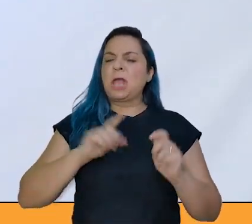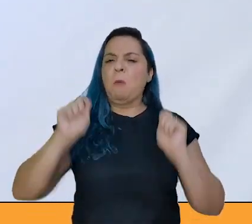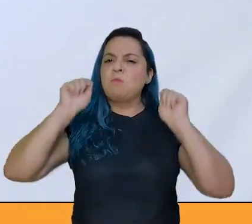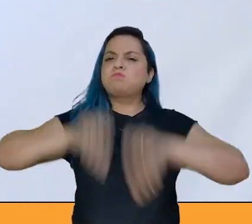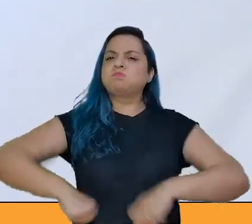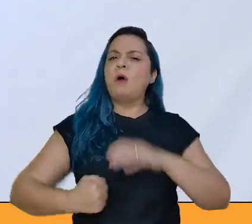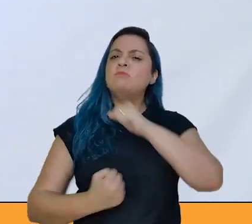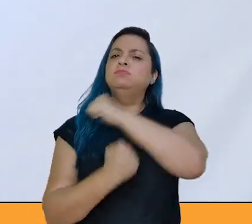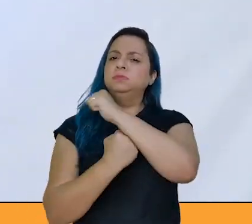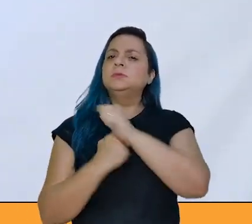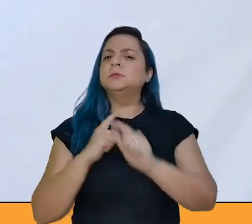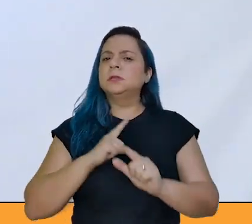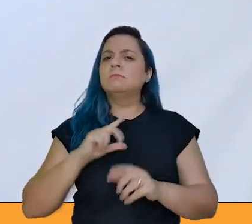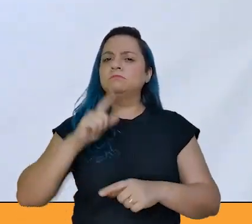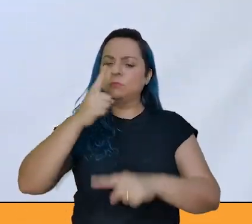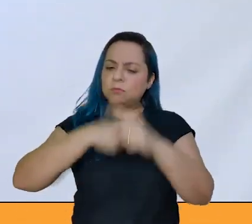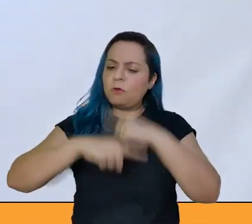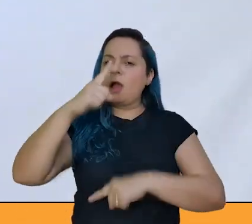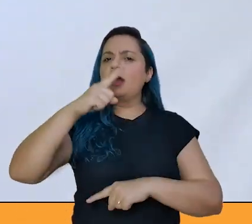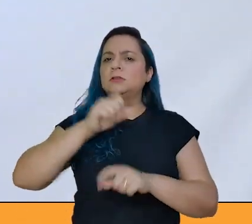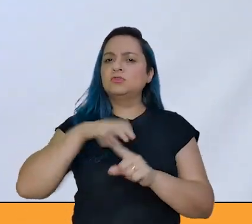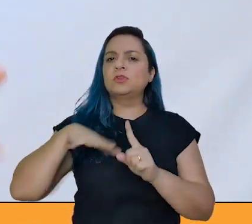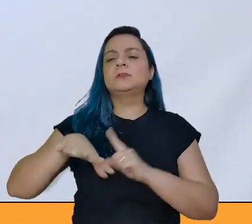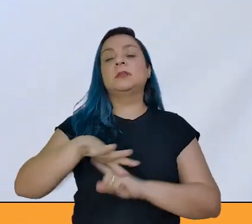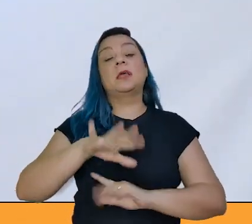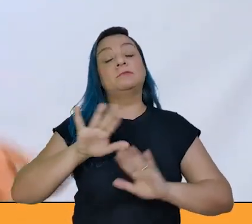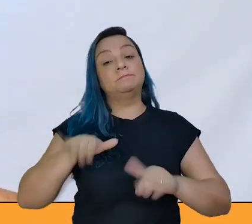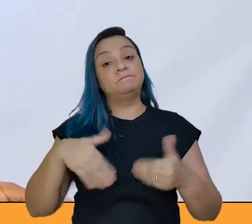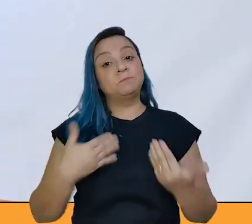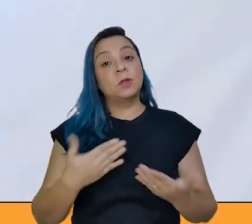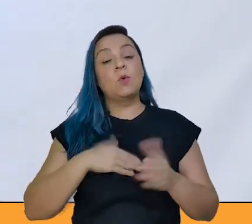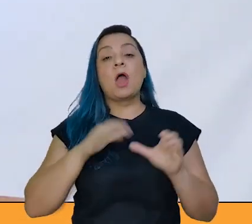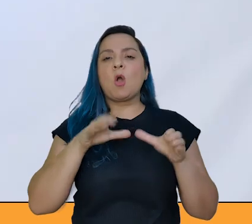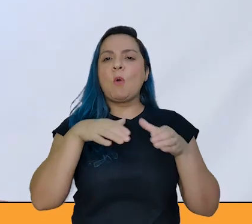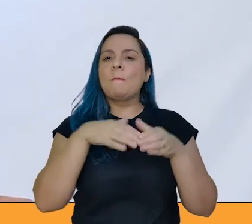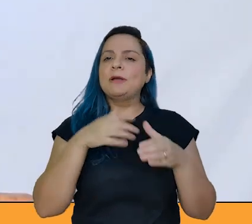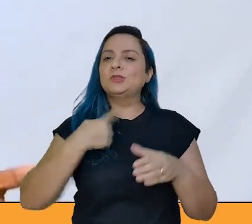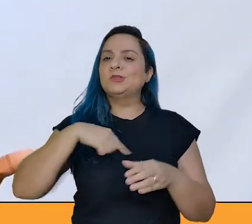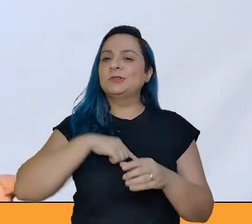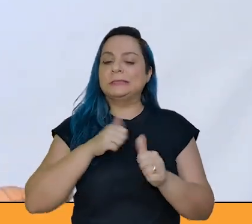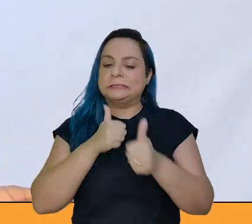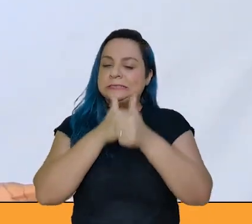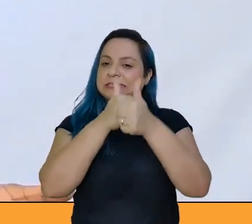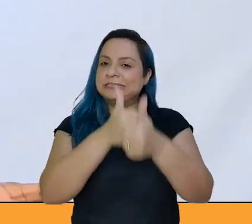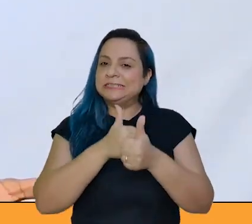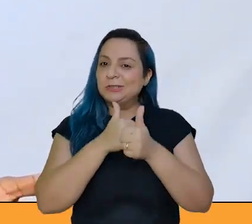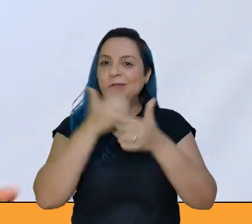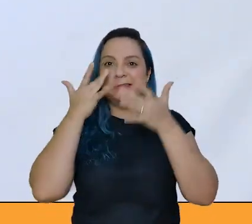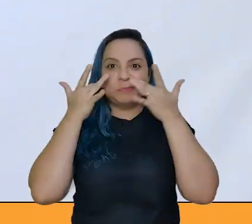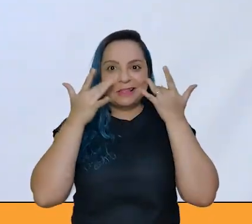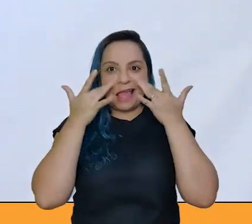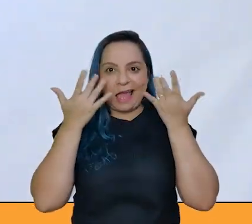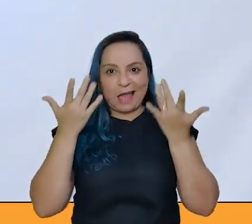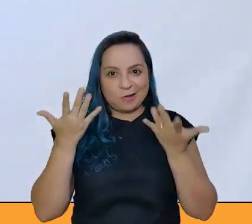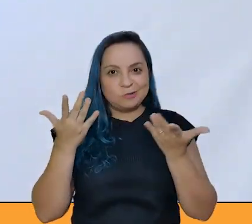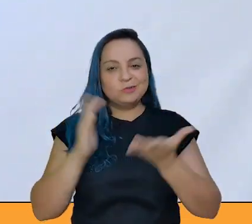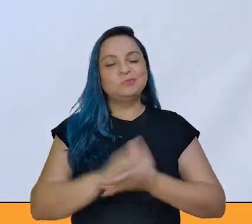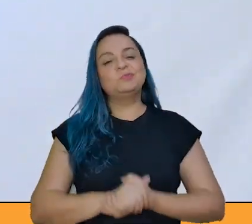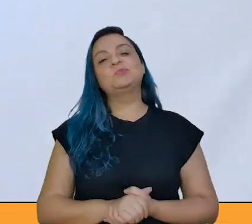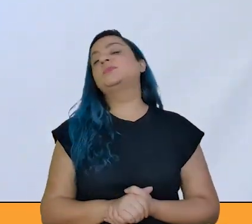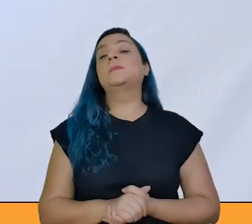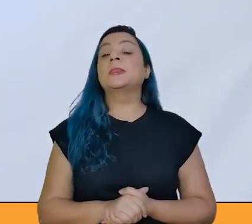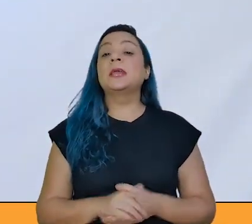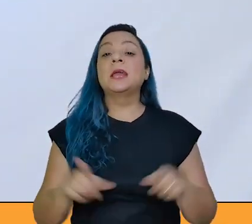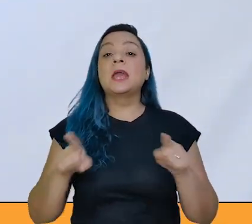e o que ele ainda tem para ressignificar na sociedade. Então acompanhem aí os nossos trabalhos, os nossos espetáculos.